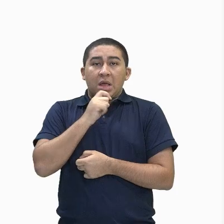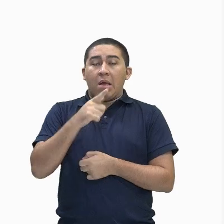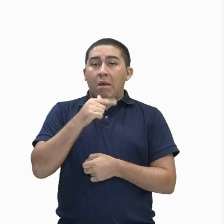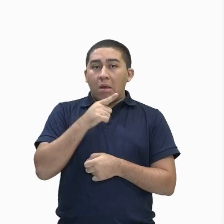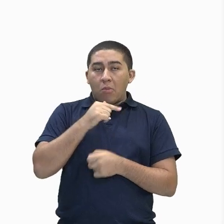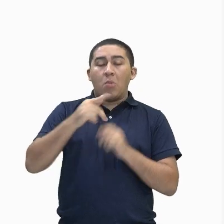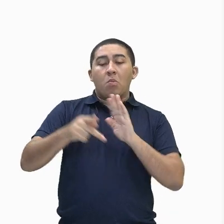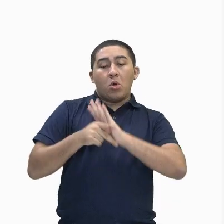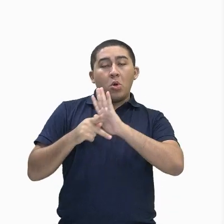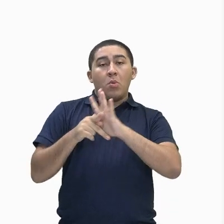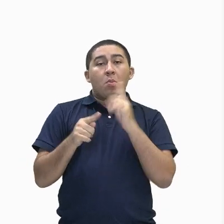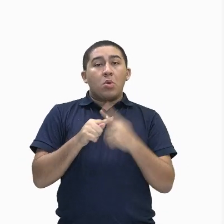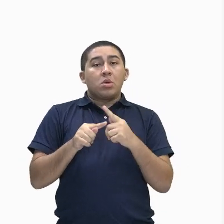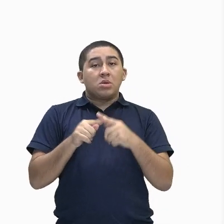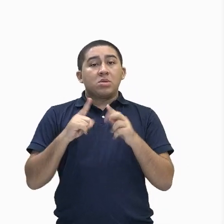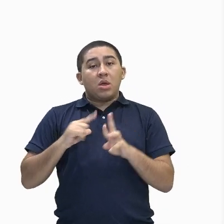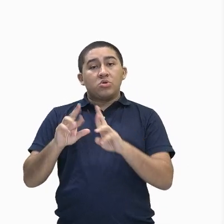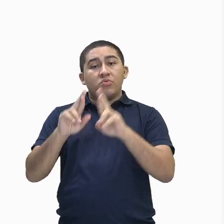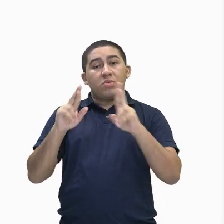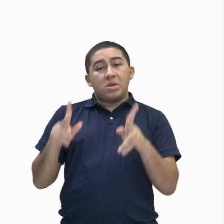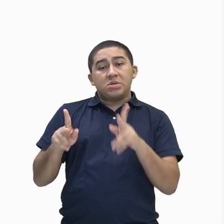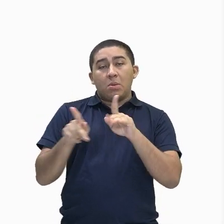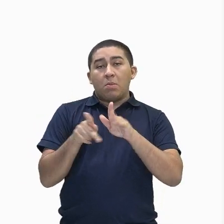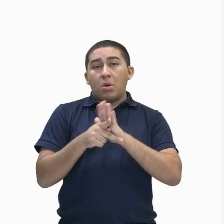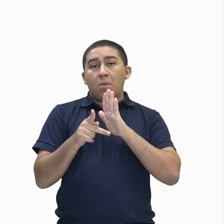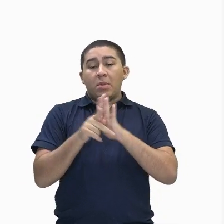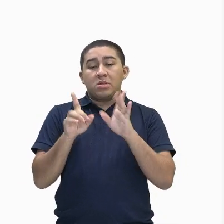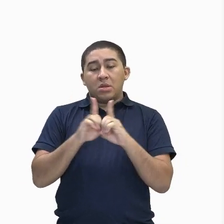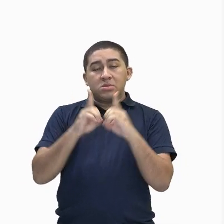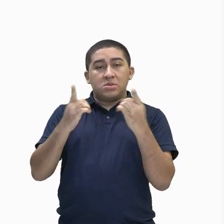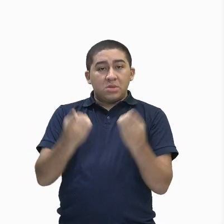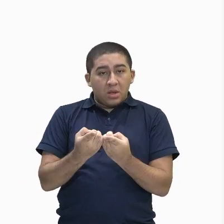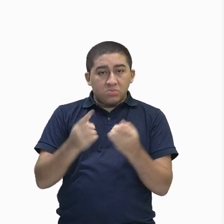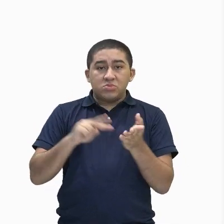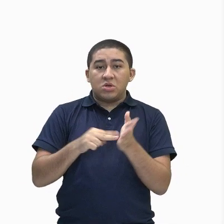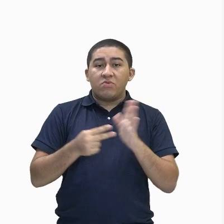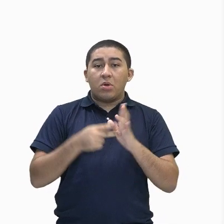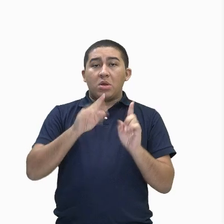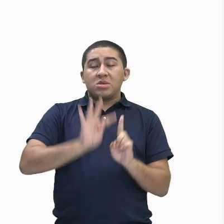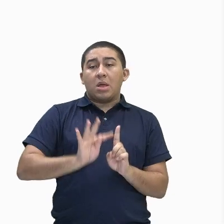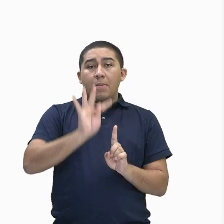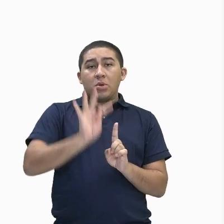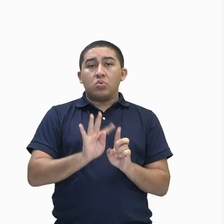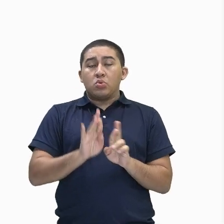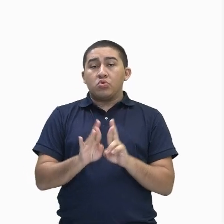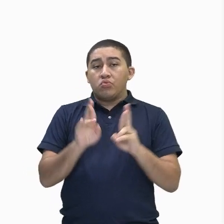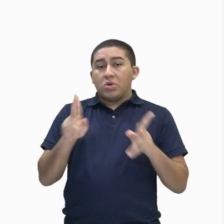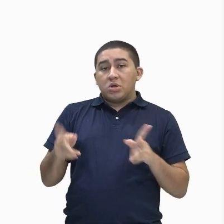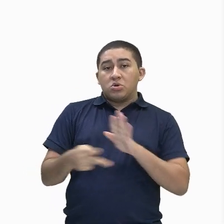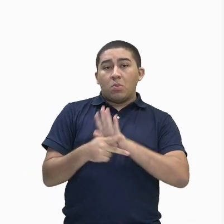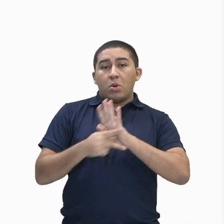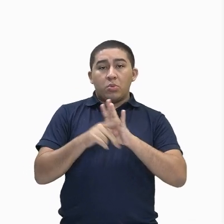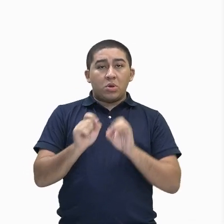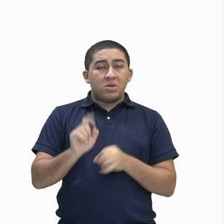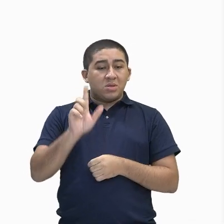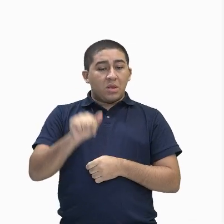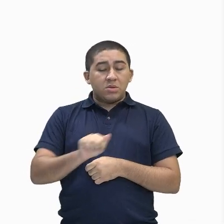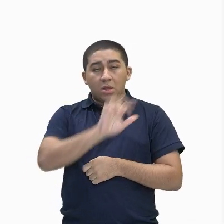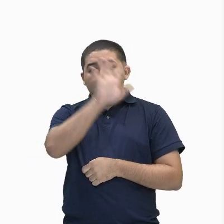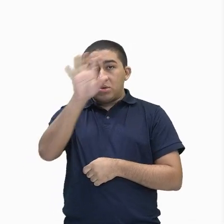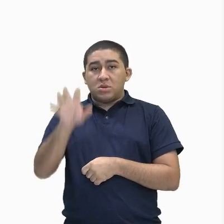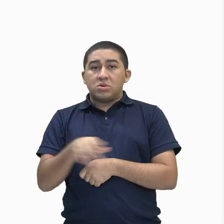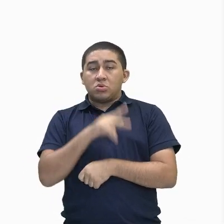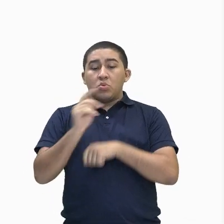polos, por conta da diferença de densidade provocada aí pela temperatura diferente aí das diferentes regiões do